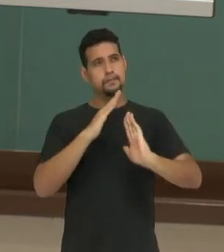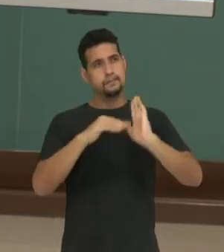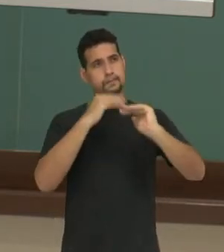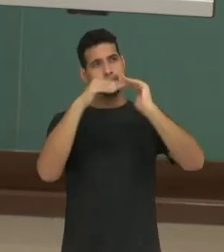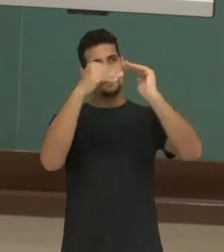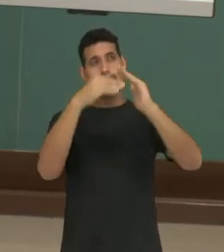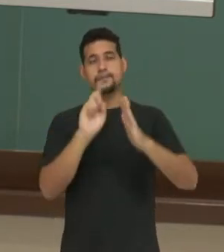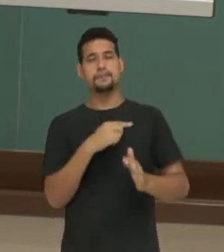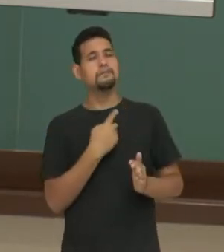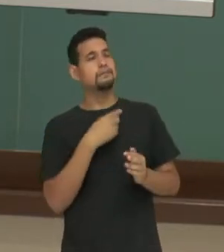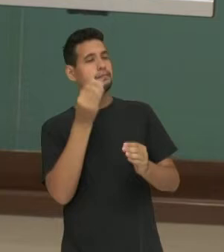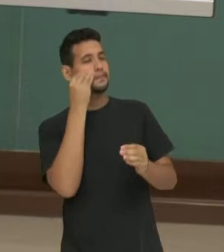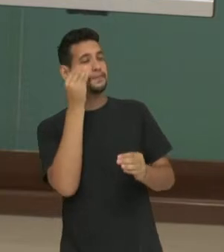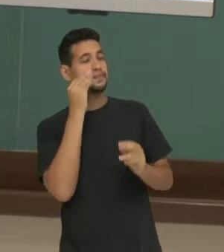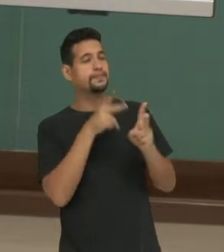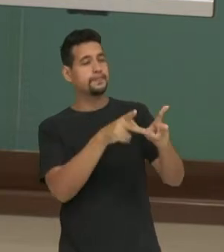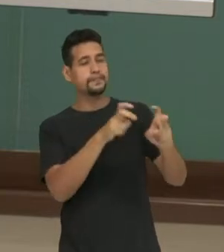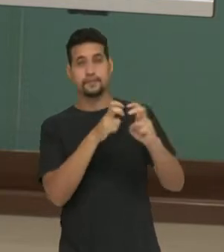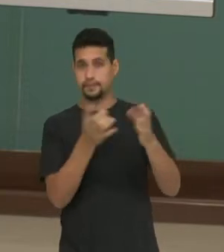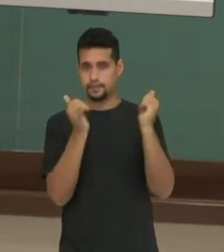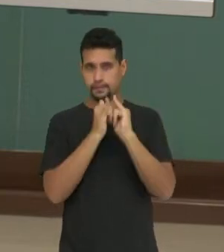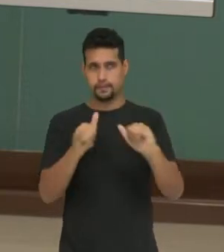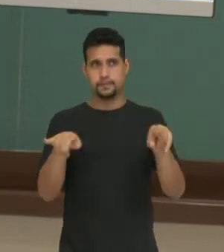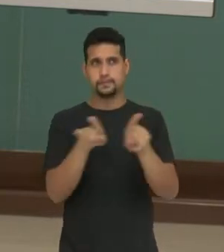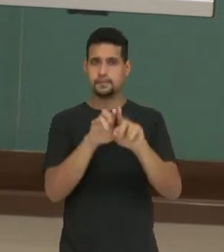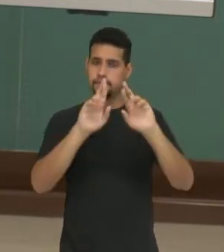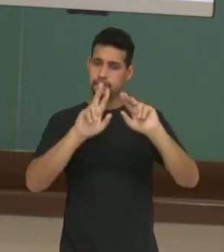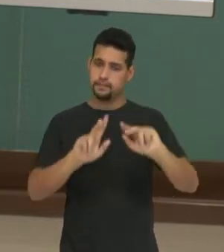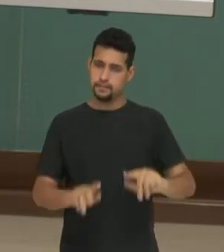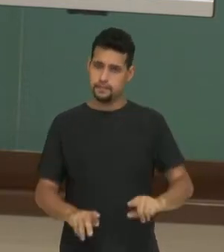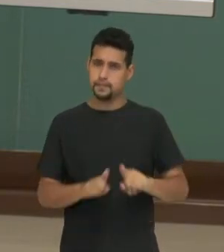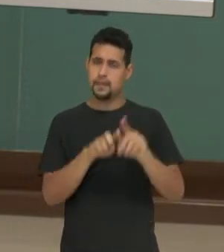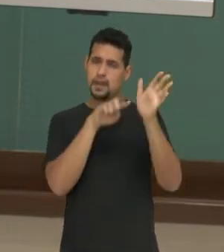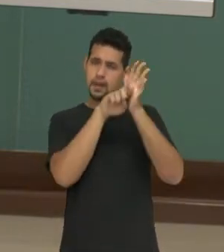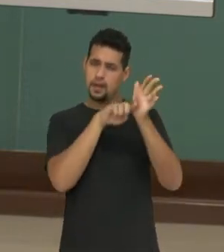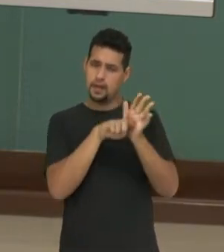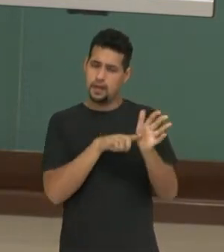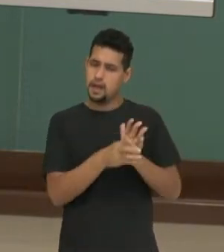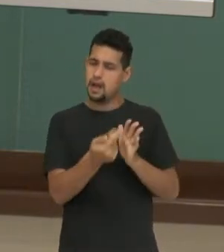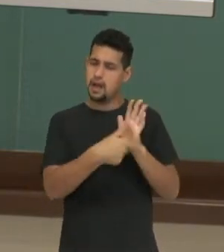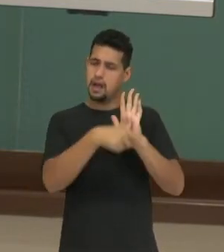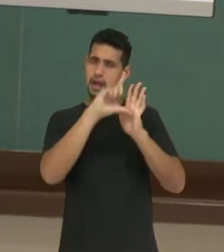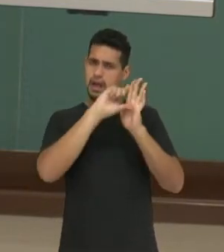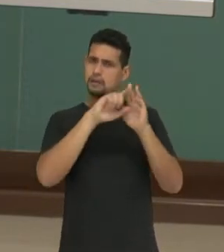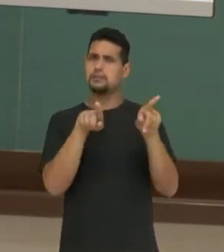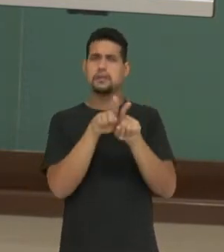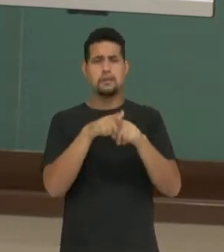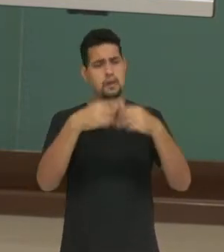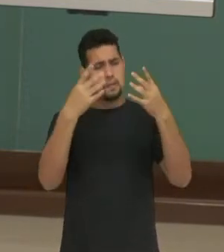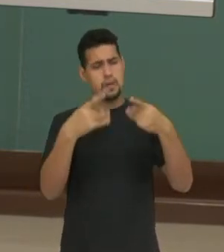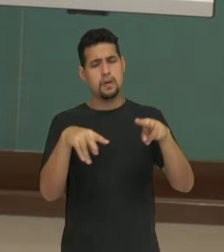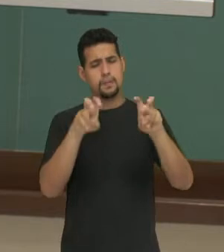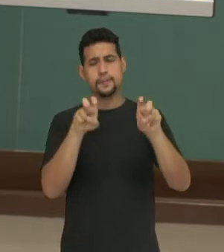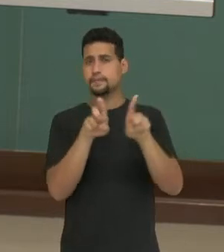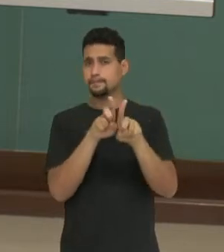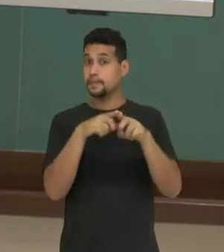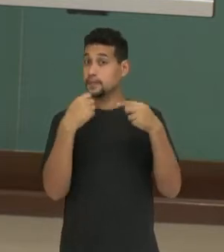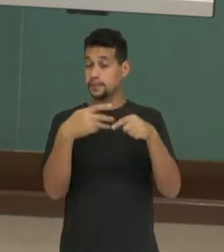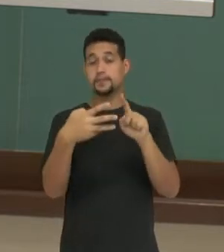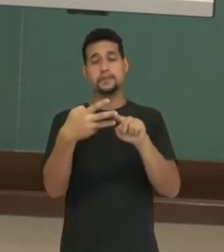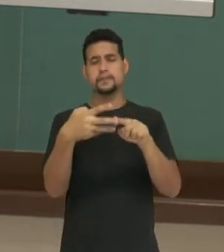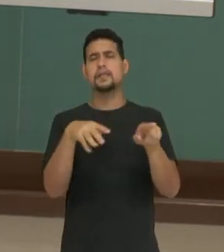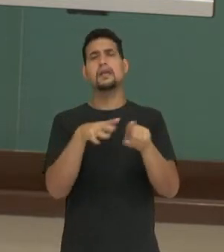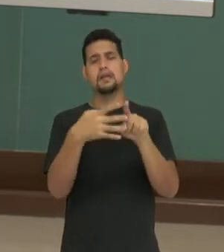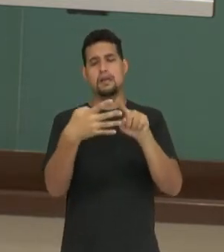que a gente busca informações, infográficos, dados pesquisados anteriormente a respeito do assunto que pretendemos tratar,